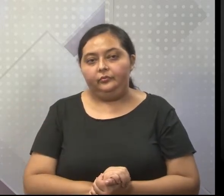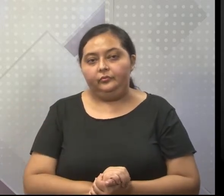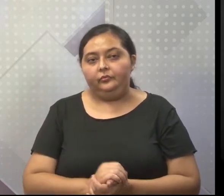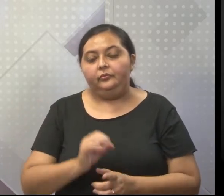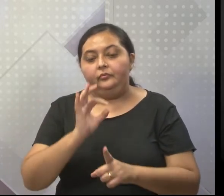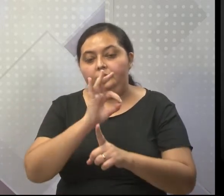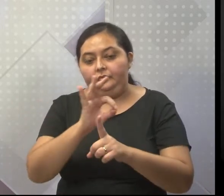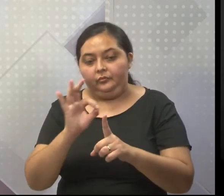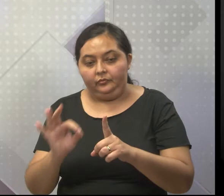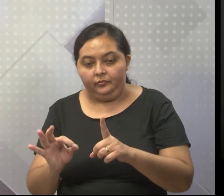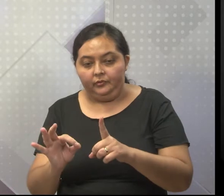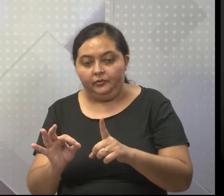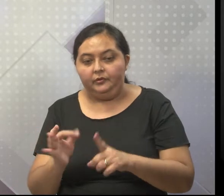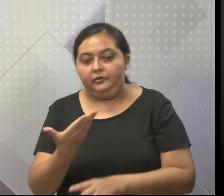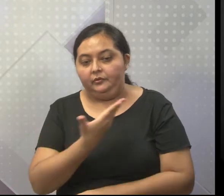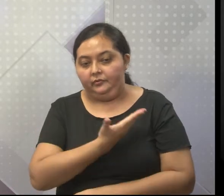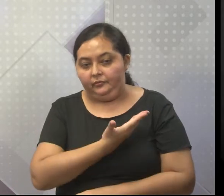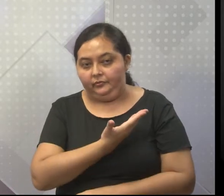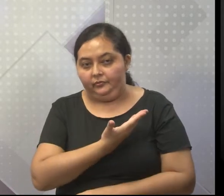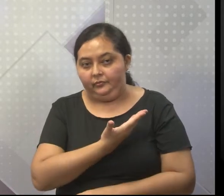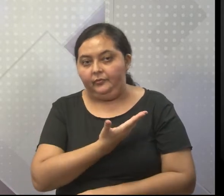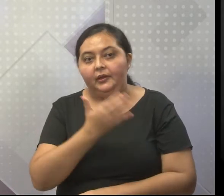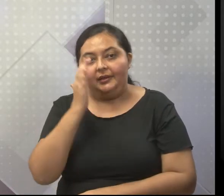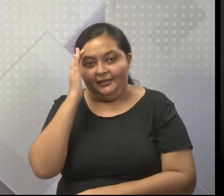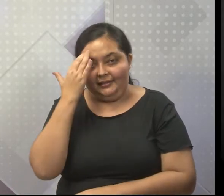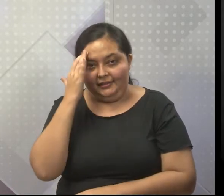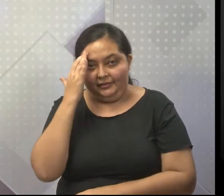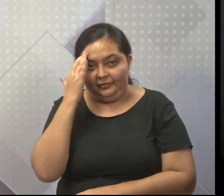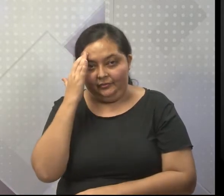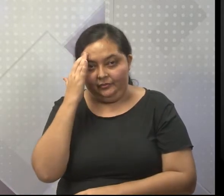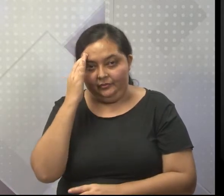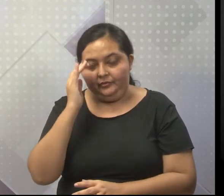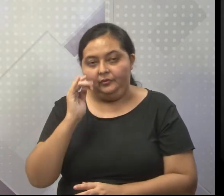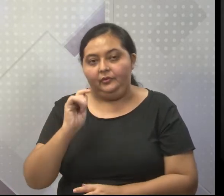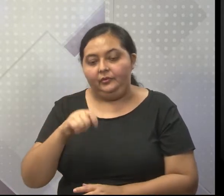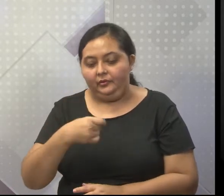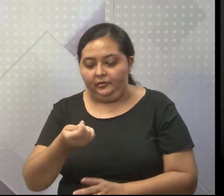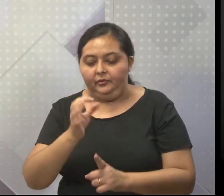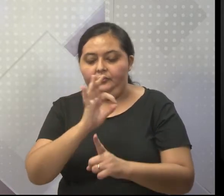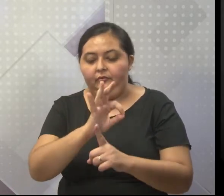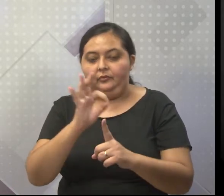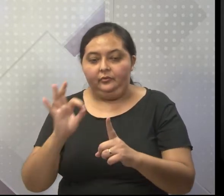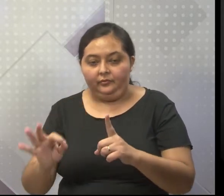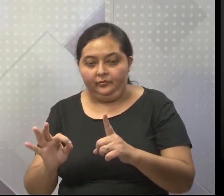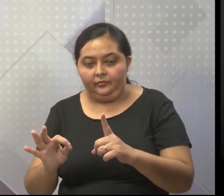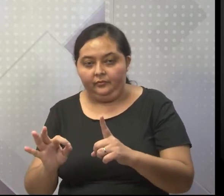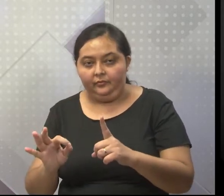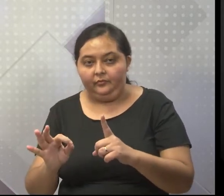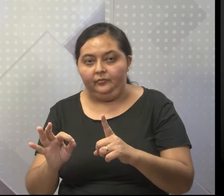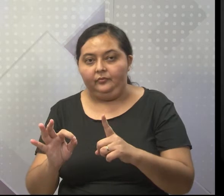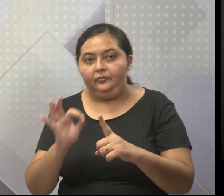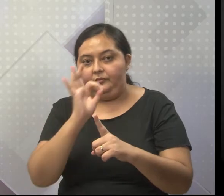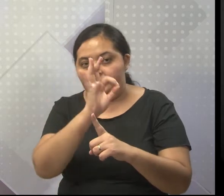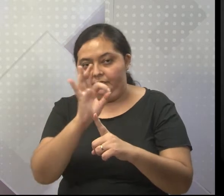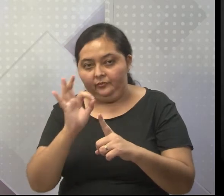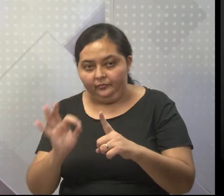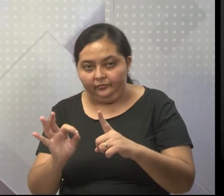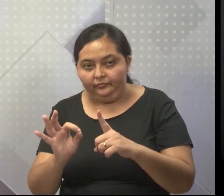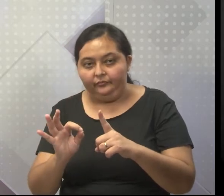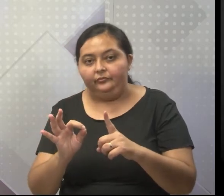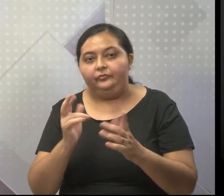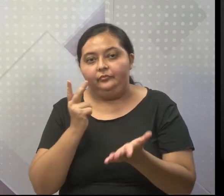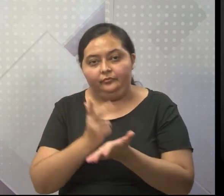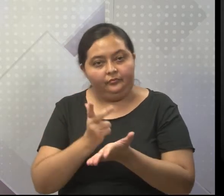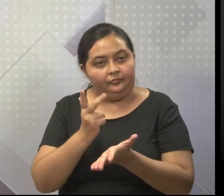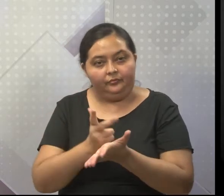Porcentagem, bonitinho aqui. Aí você já entendeu que o símbolo vai ser sempre esse daqui, né? Essas duas bolinhas, o tracinho lá. E a